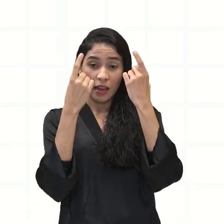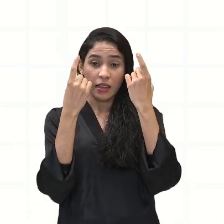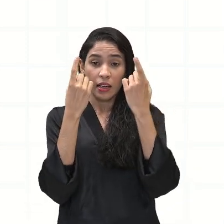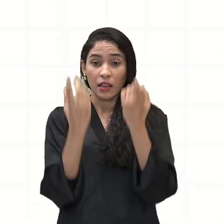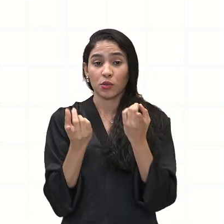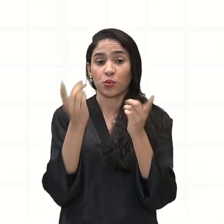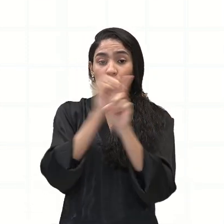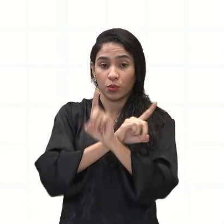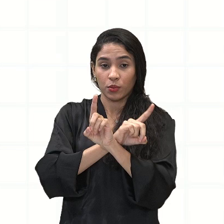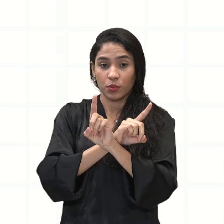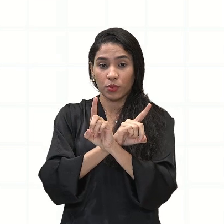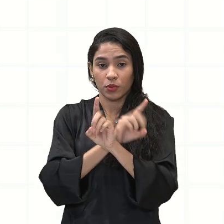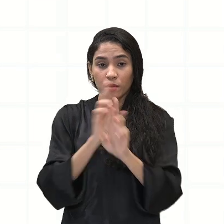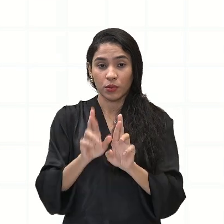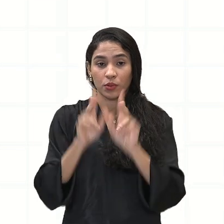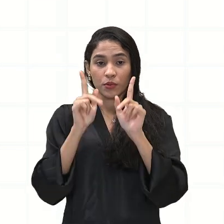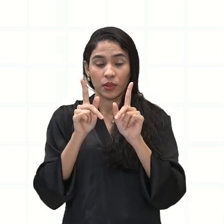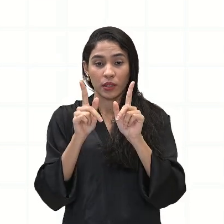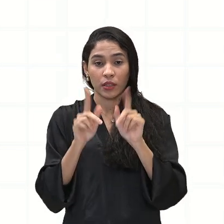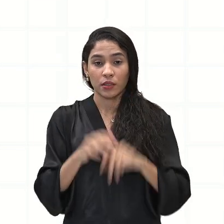de ideias